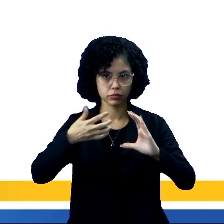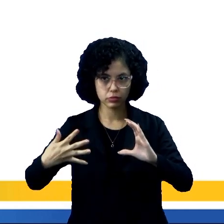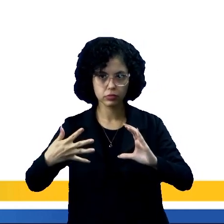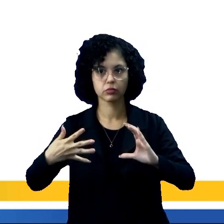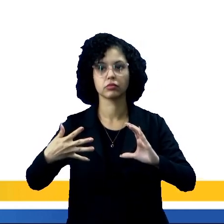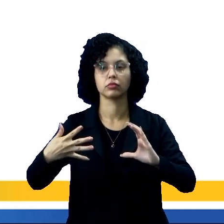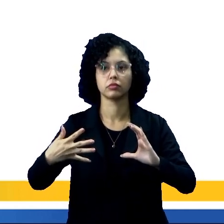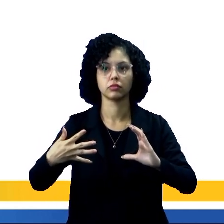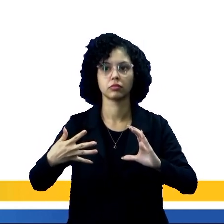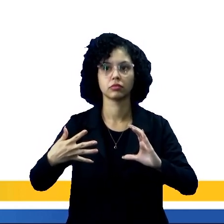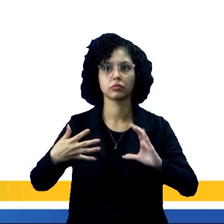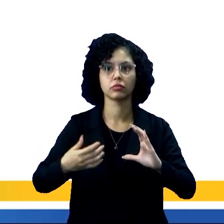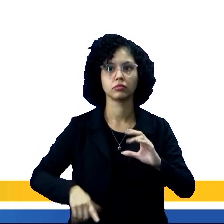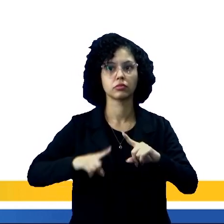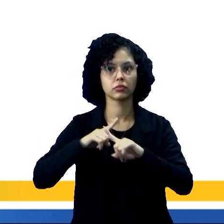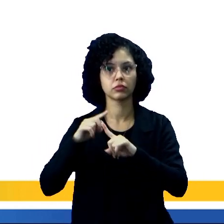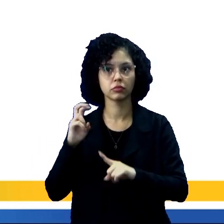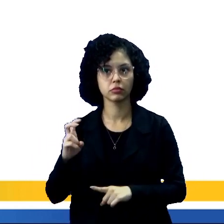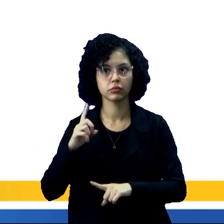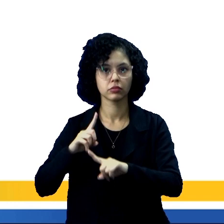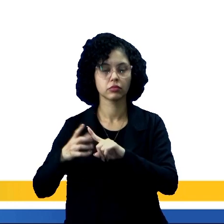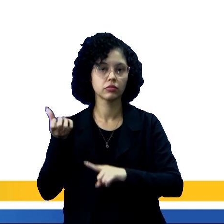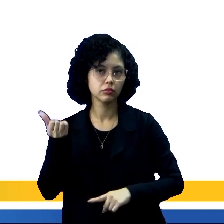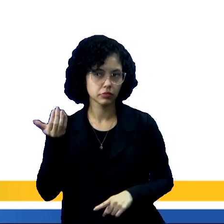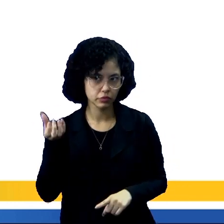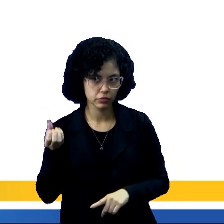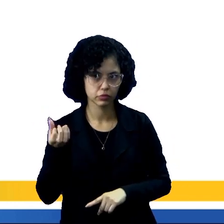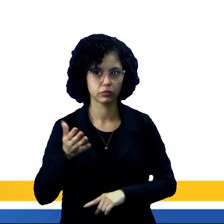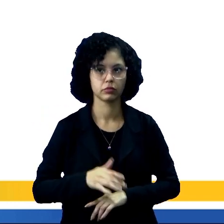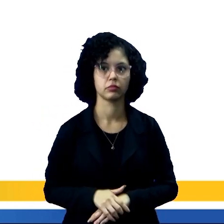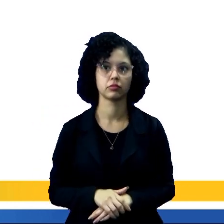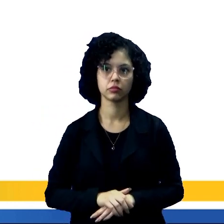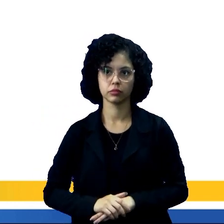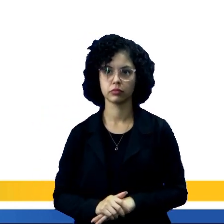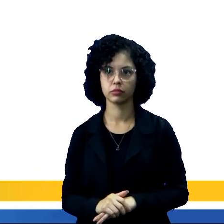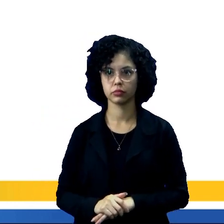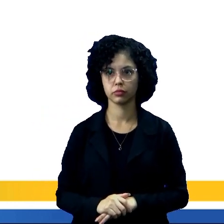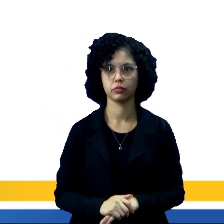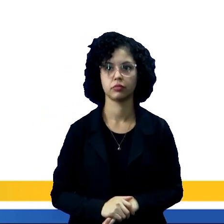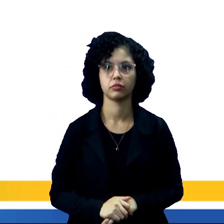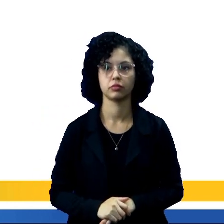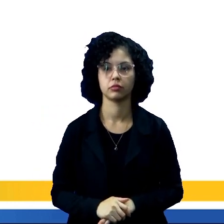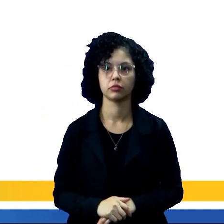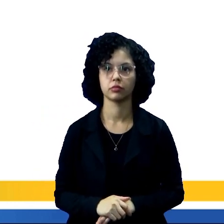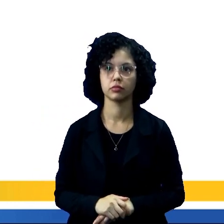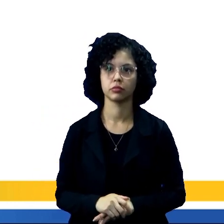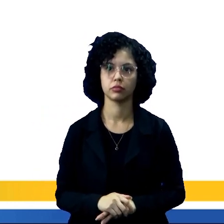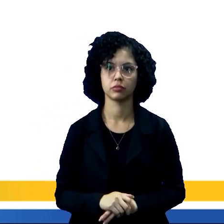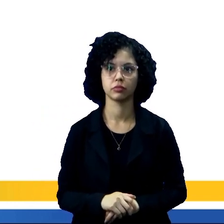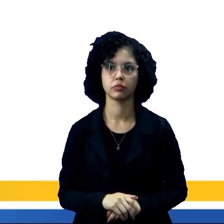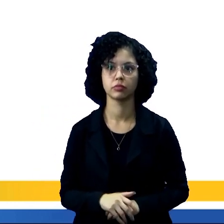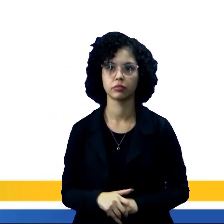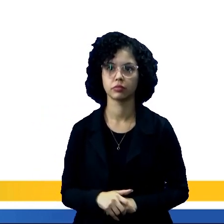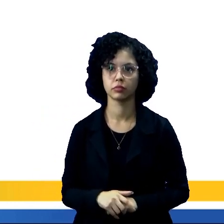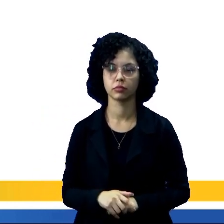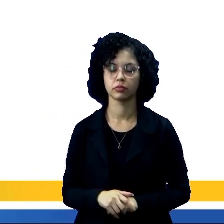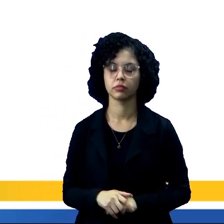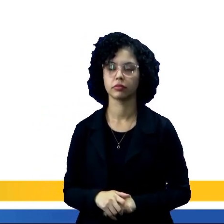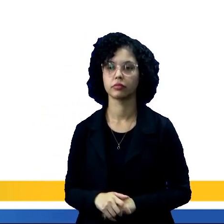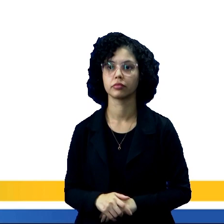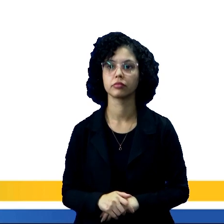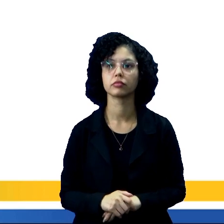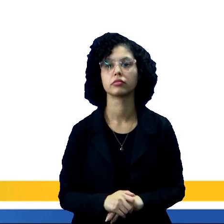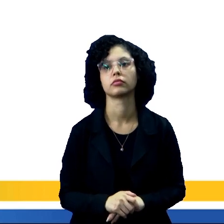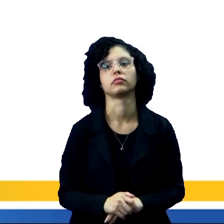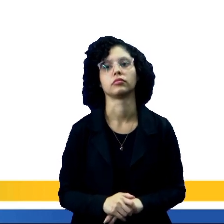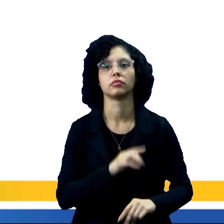π, que é 3,14, vezes o raio, que é 5, vezes a altura, que é 16, tá na